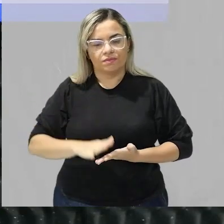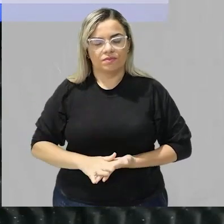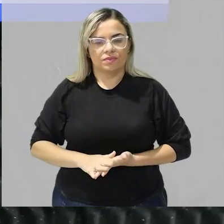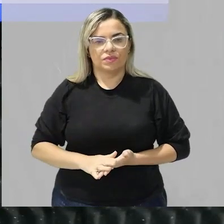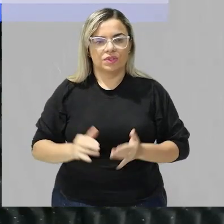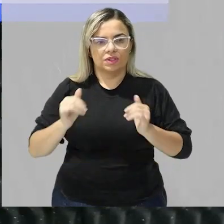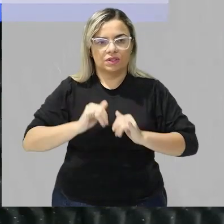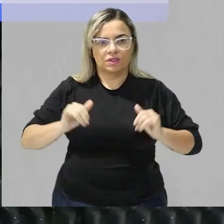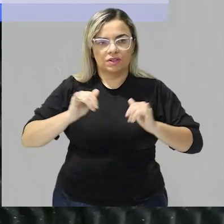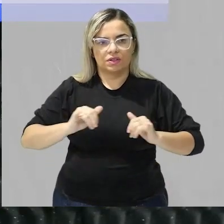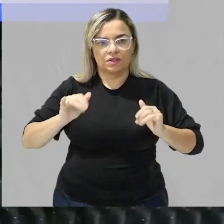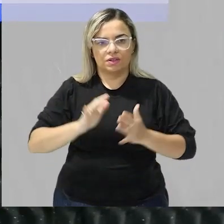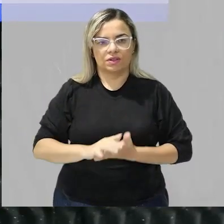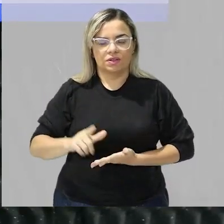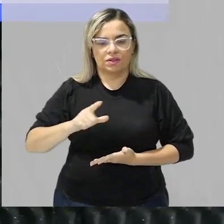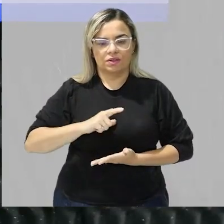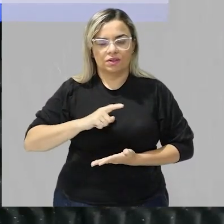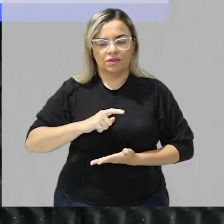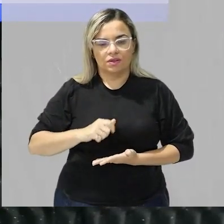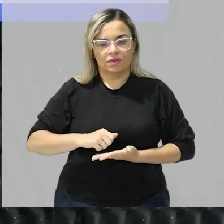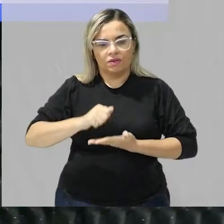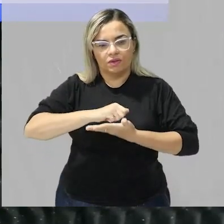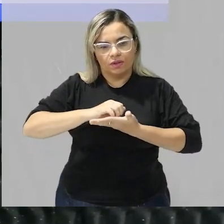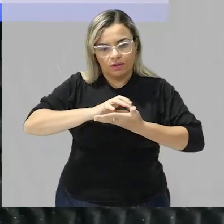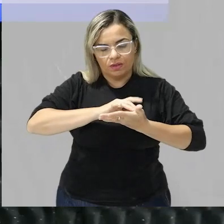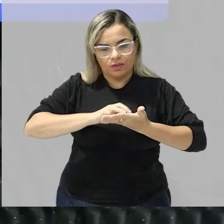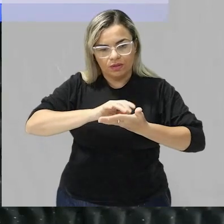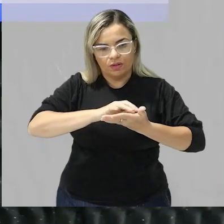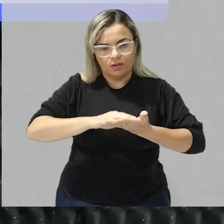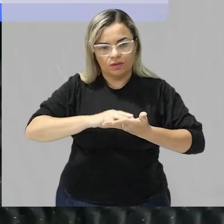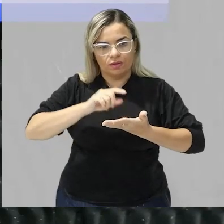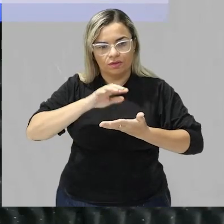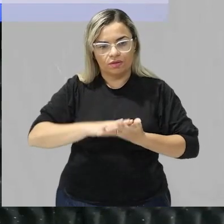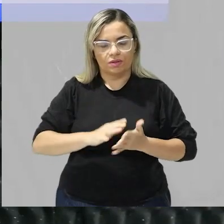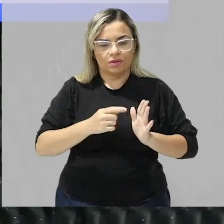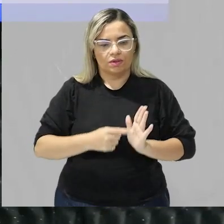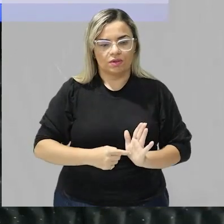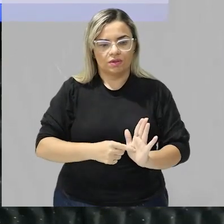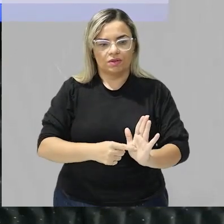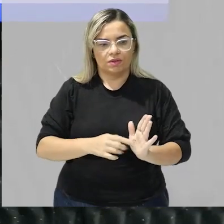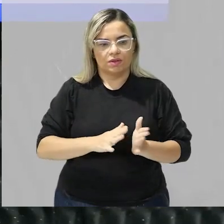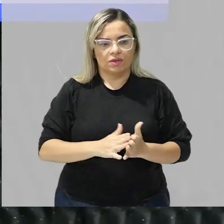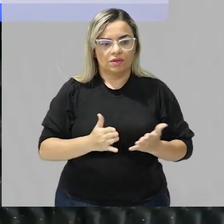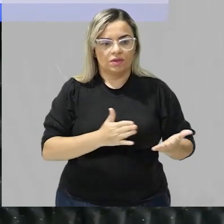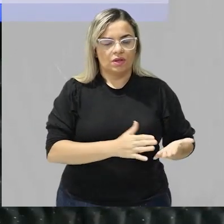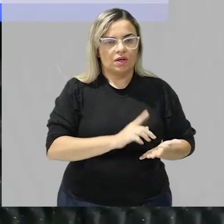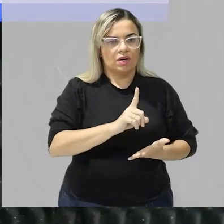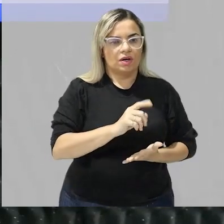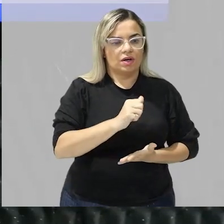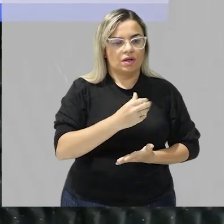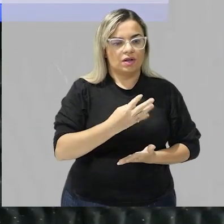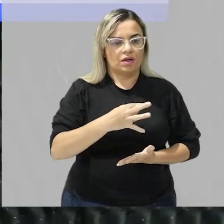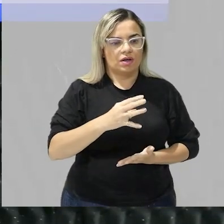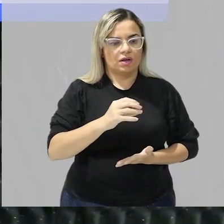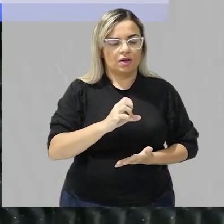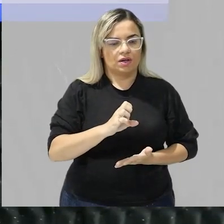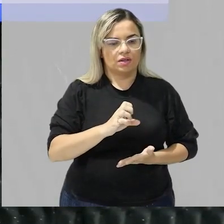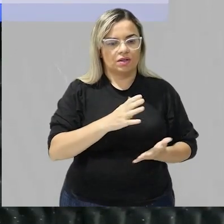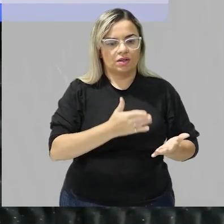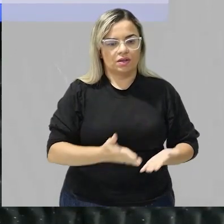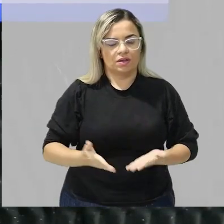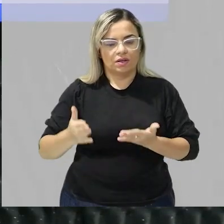informação aqui teve um erro de digitação aqui no gráfico que é o seguinte ó lactose ela é quebrada e forma